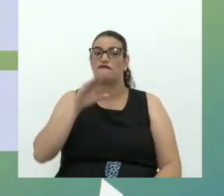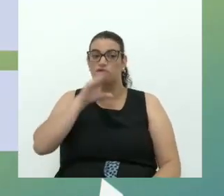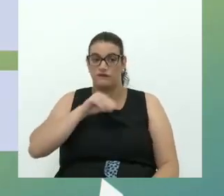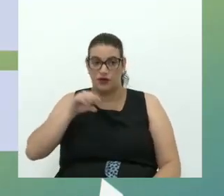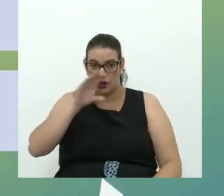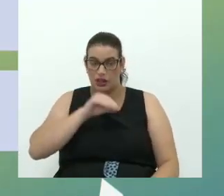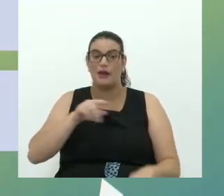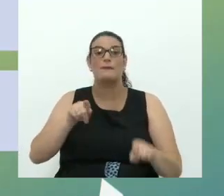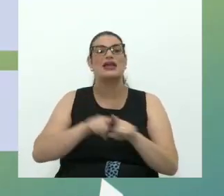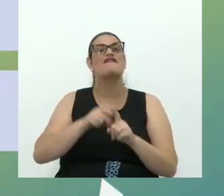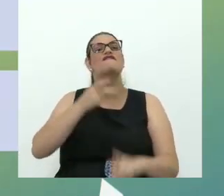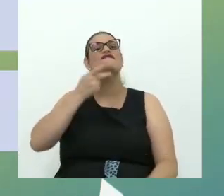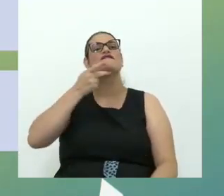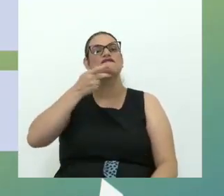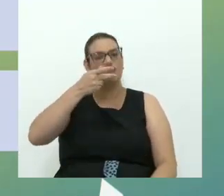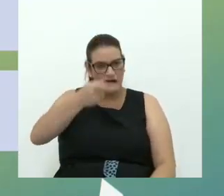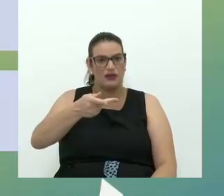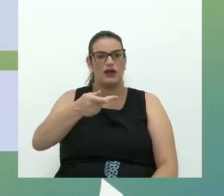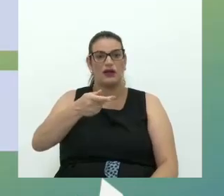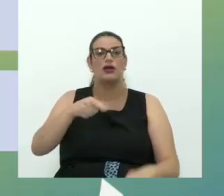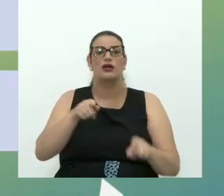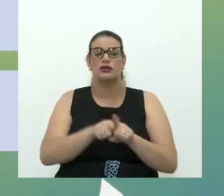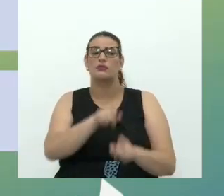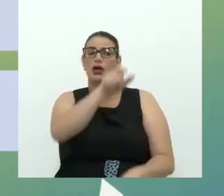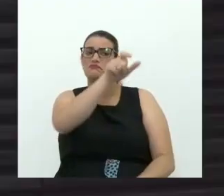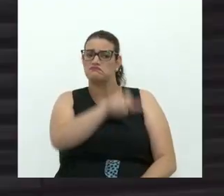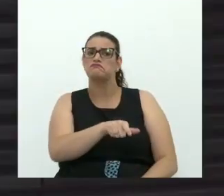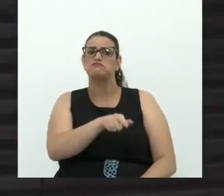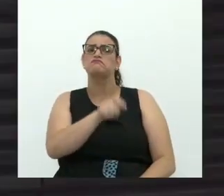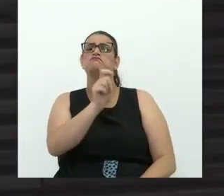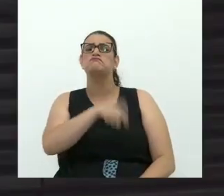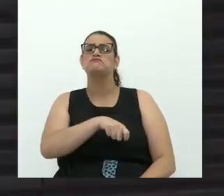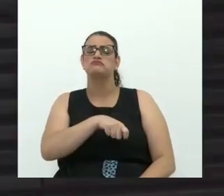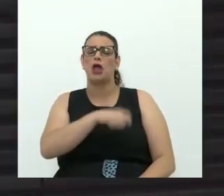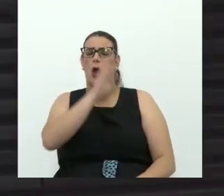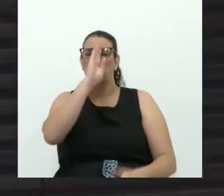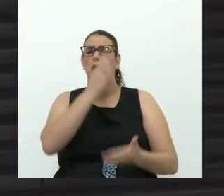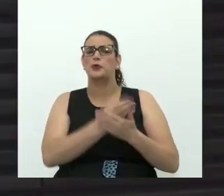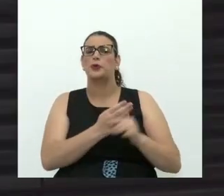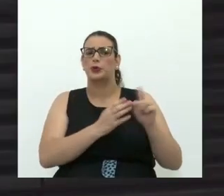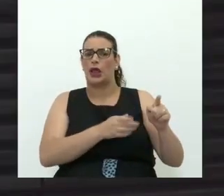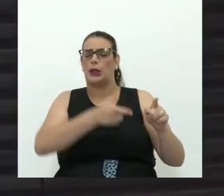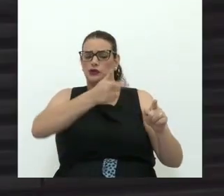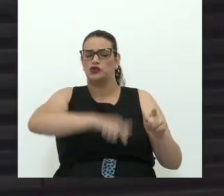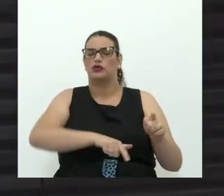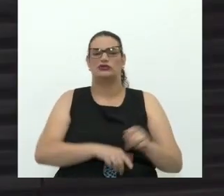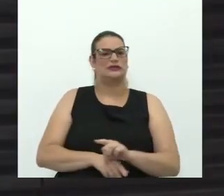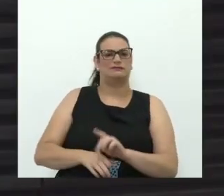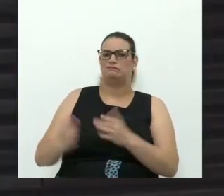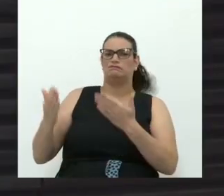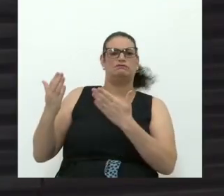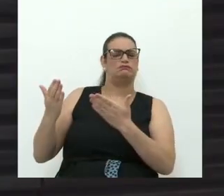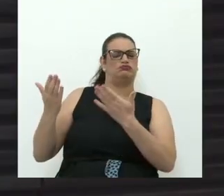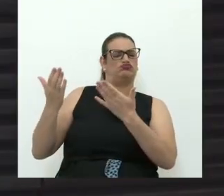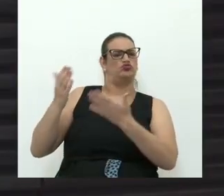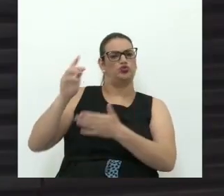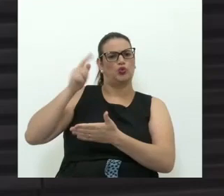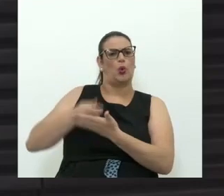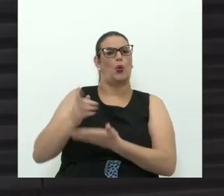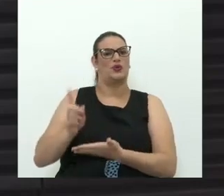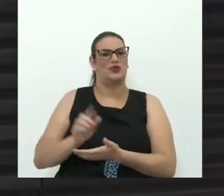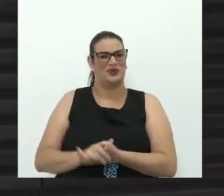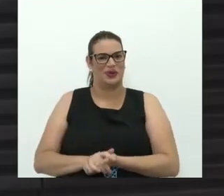dizer se aquela pessoa merece novamente o nosso voto de confiança ou não porque assim a gente pode